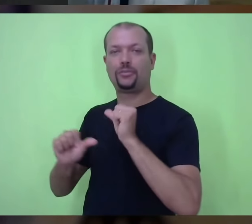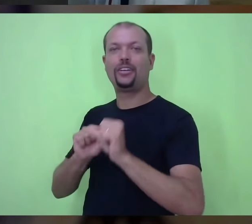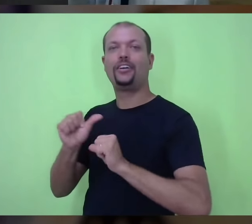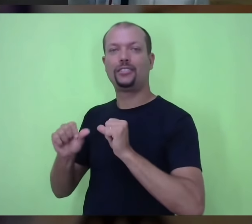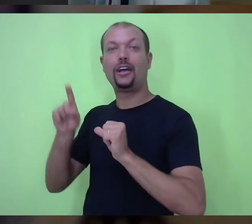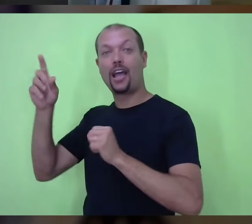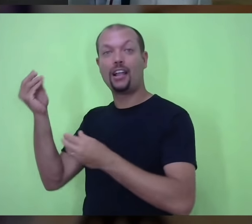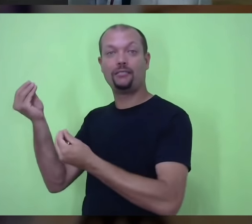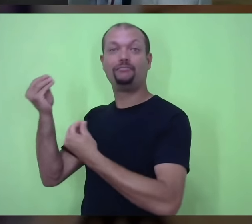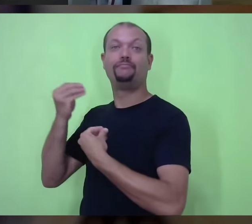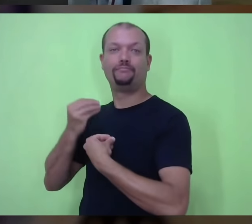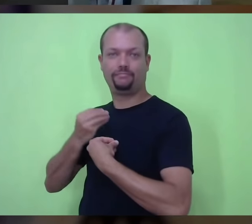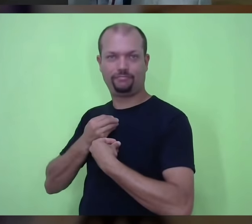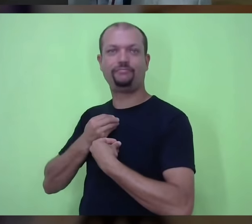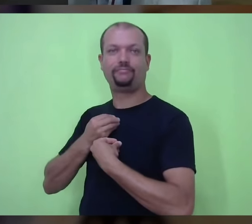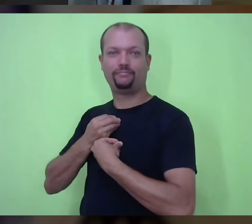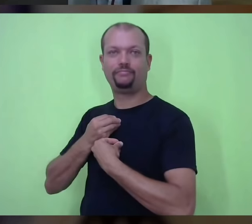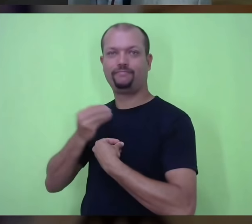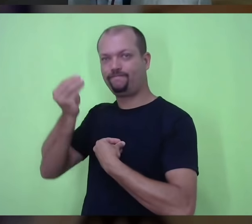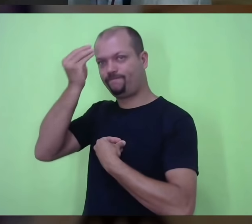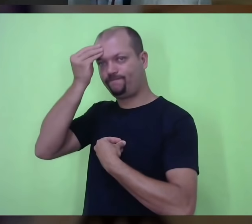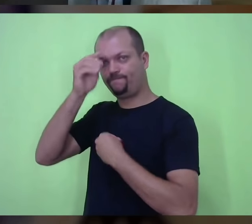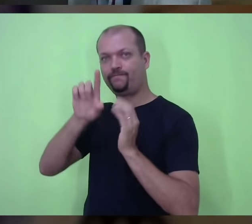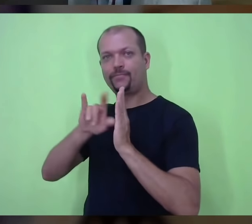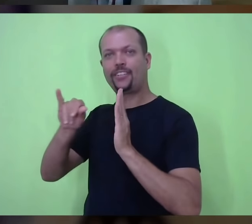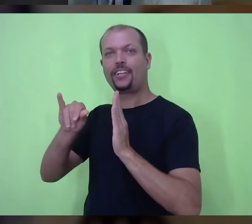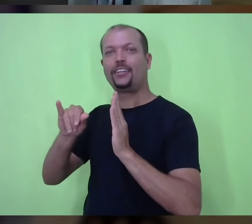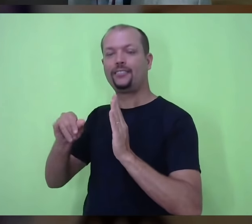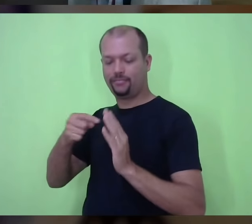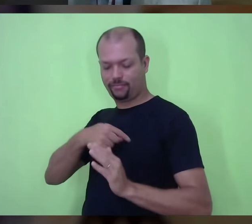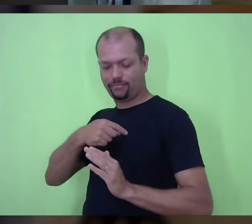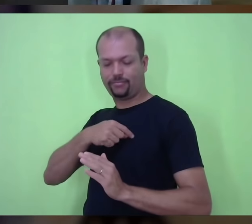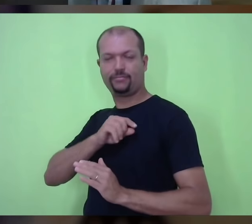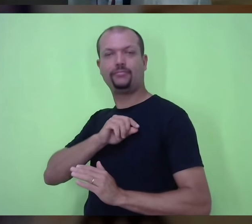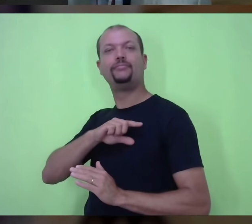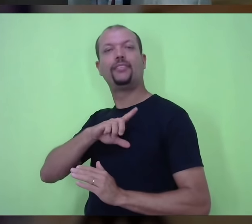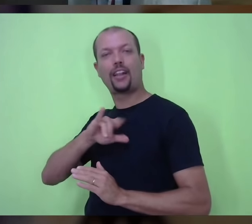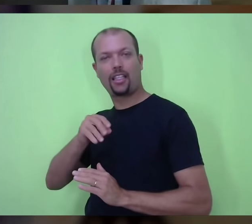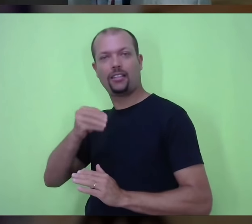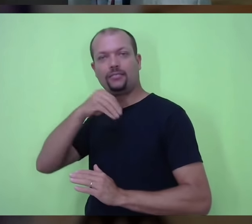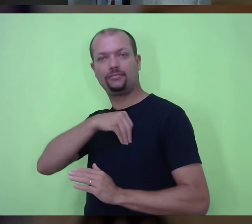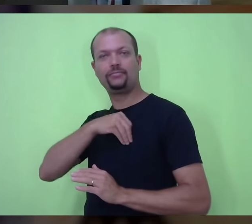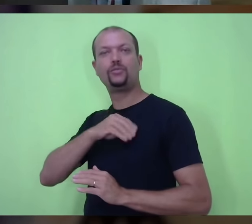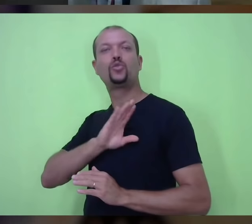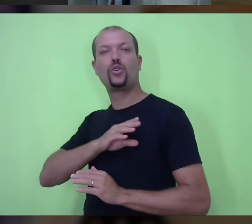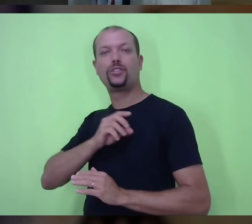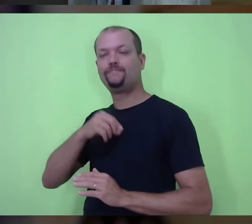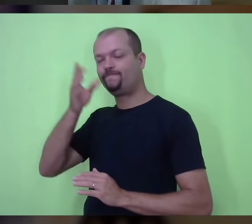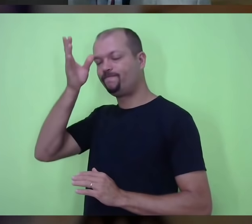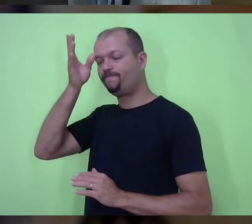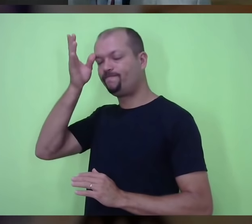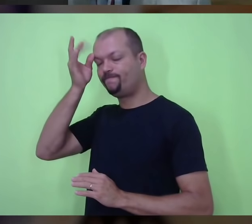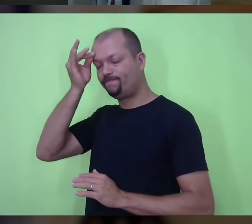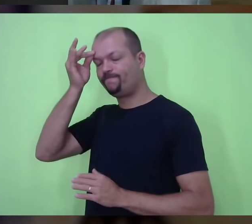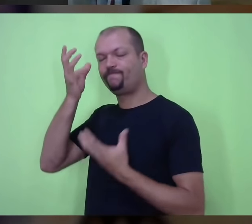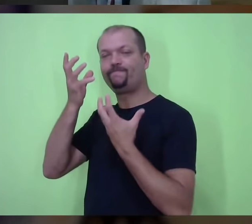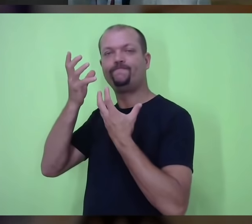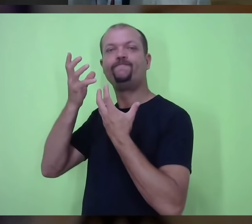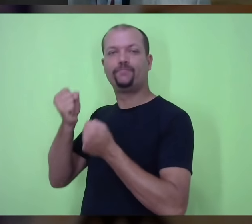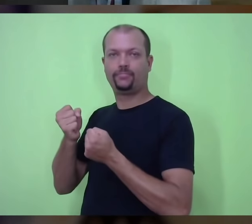em que ele vai imputar a sua lei em nossa mente, em nosso coração, não mais em tábuas de